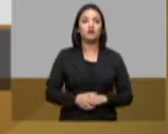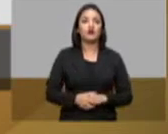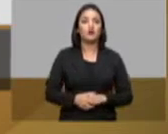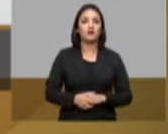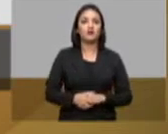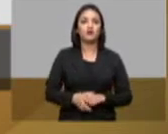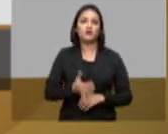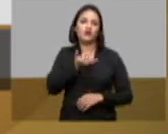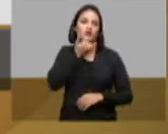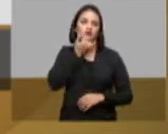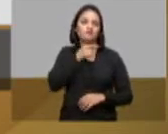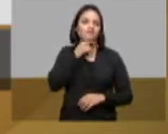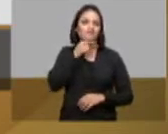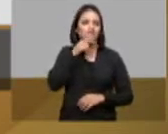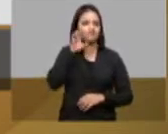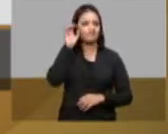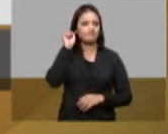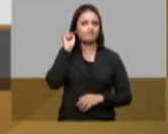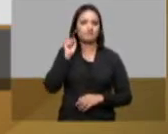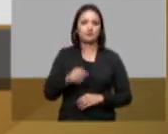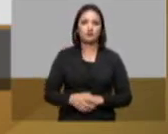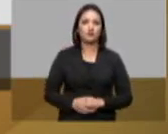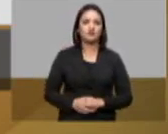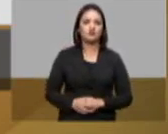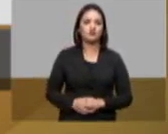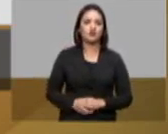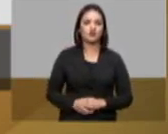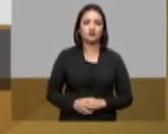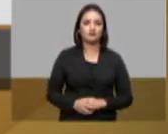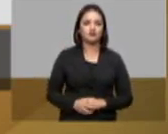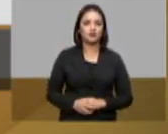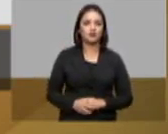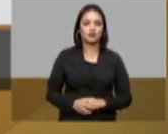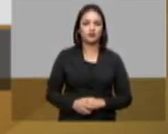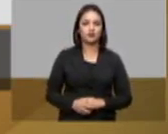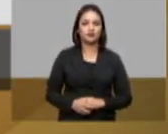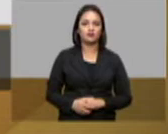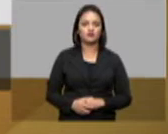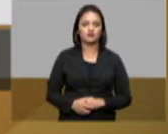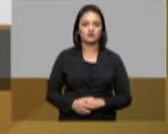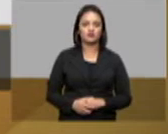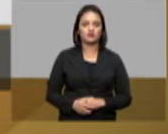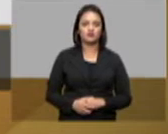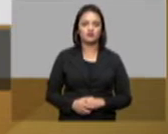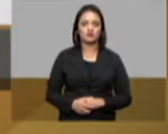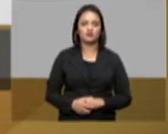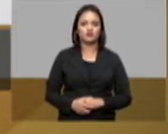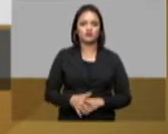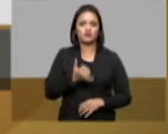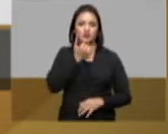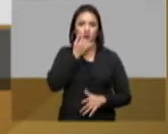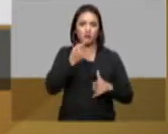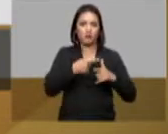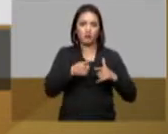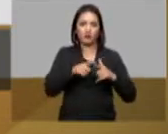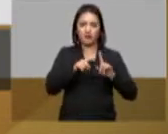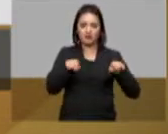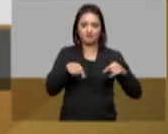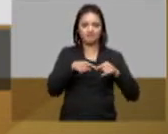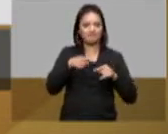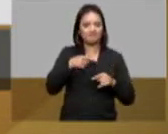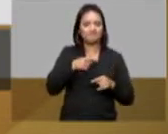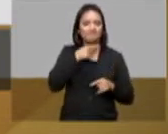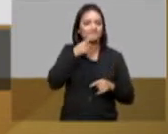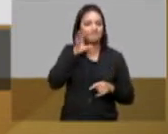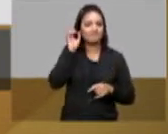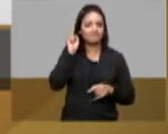mais gravosa ao contribuinte, razão pela qual não há interesse na tese de inconstitucionalidade que anima o recurso extraordinário.